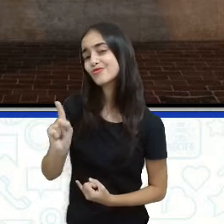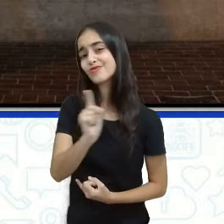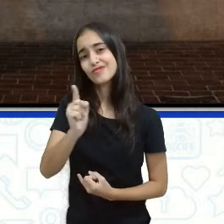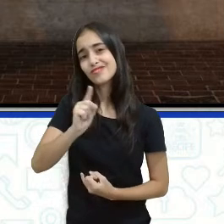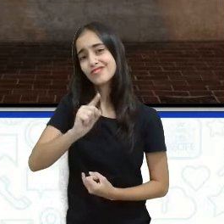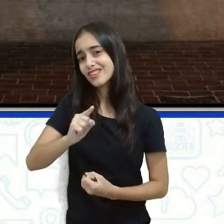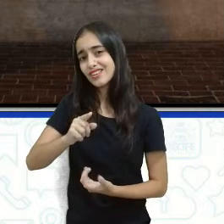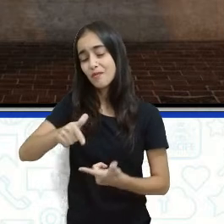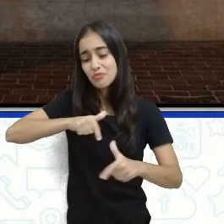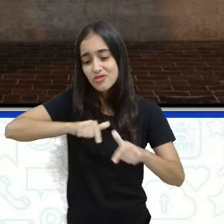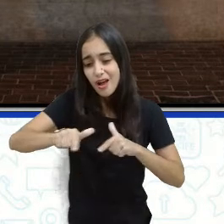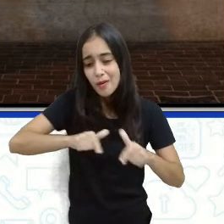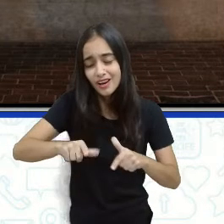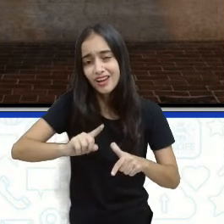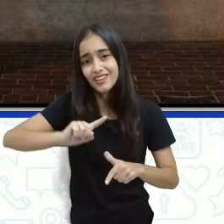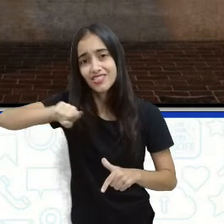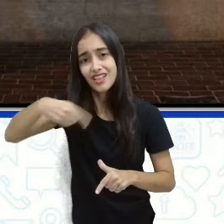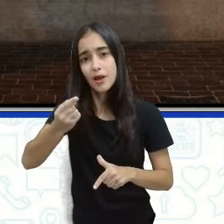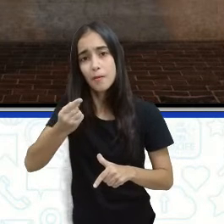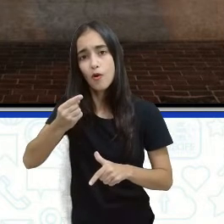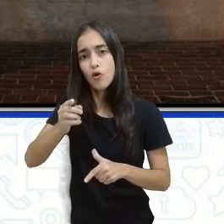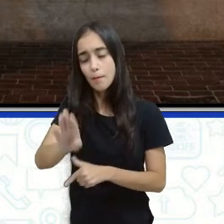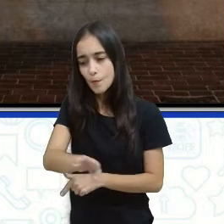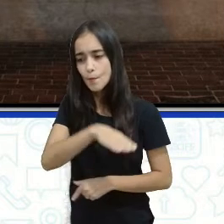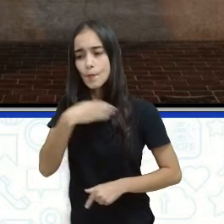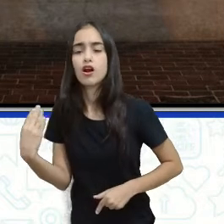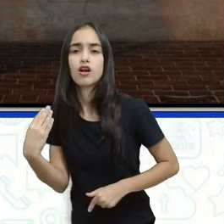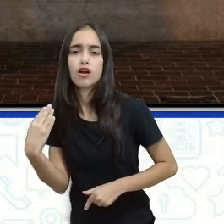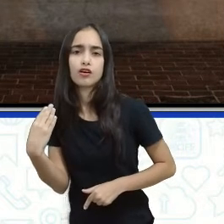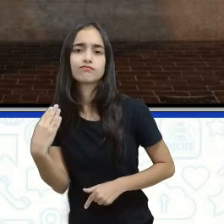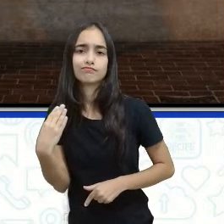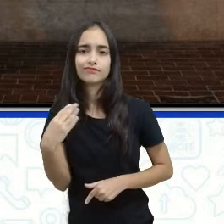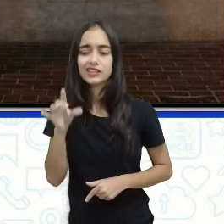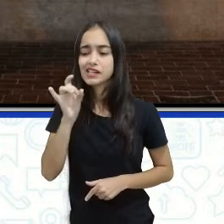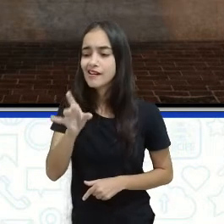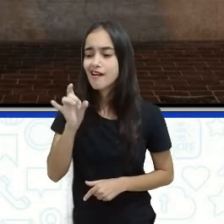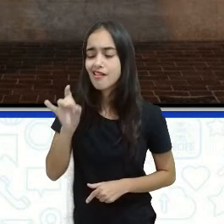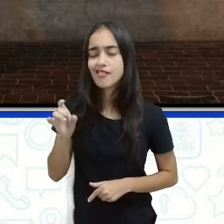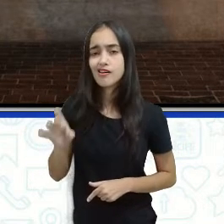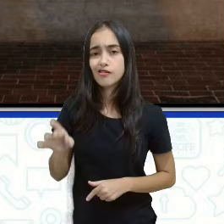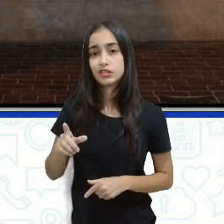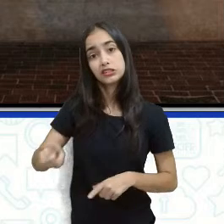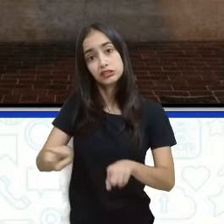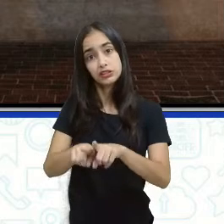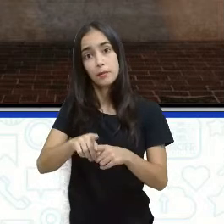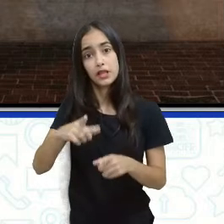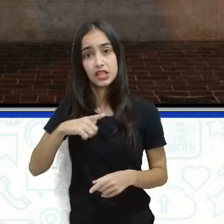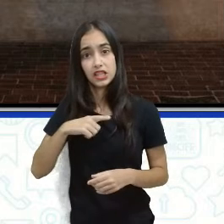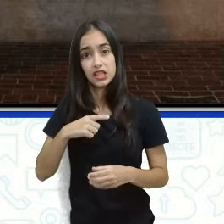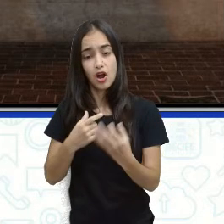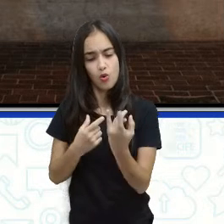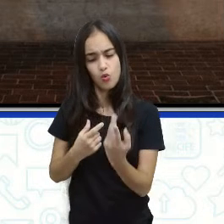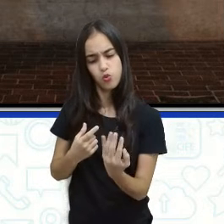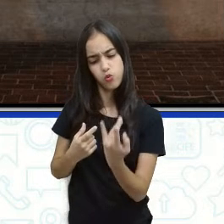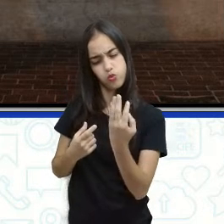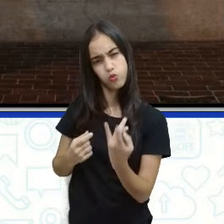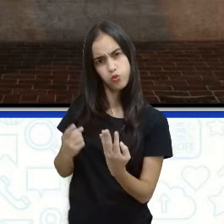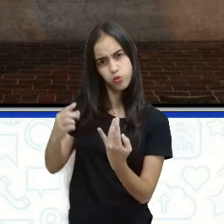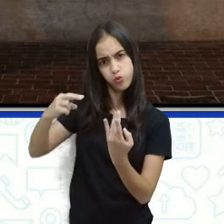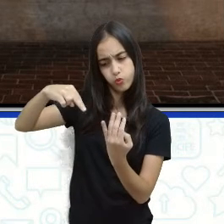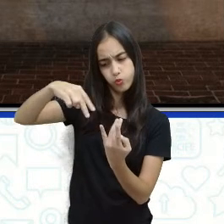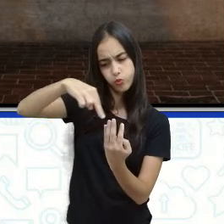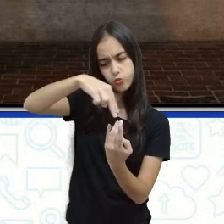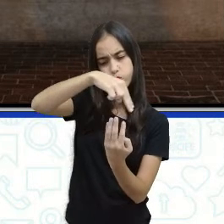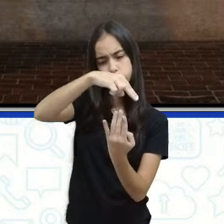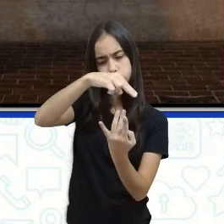para serem assassinados em câmaras de gás e tinham os seus corpos queimados. Daí a própria expressão